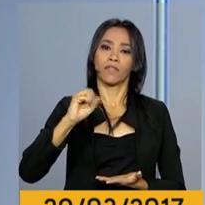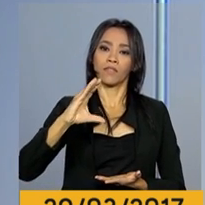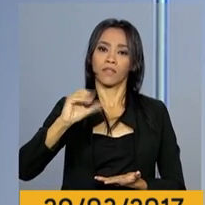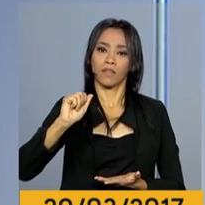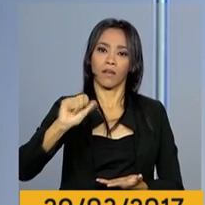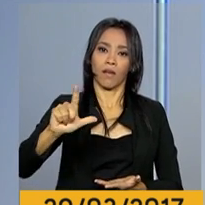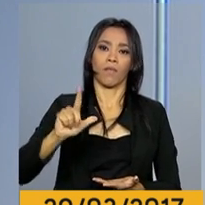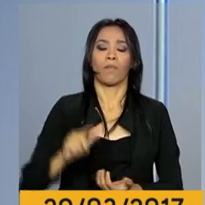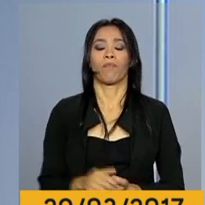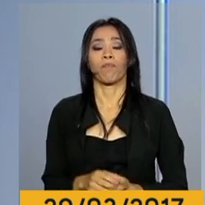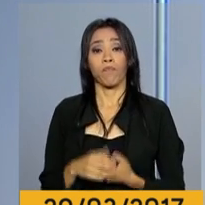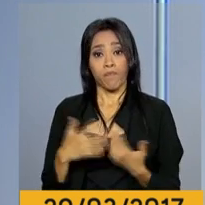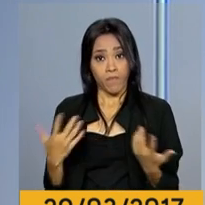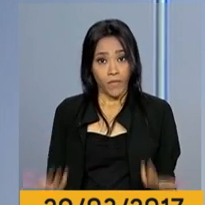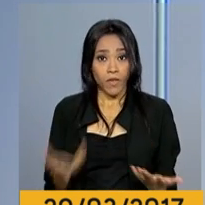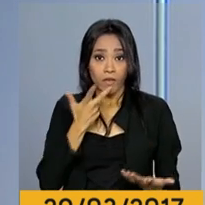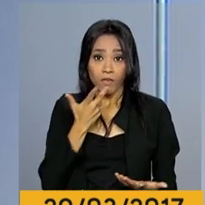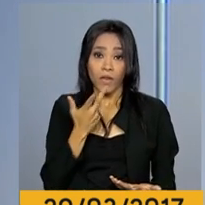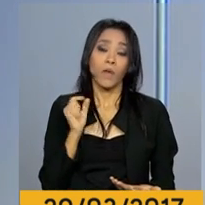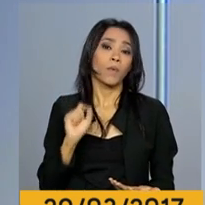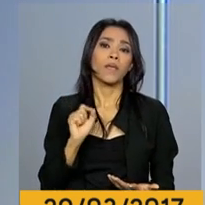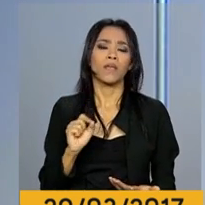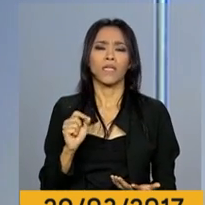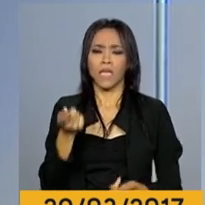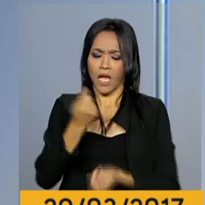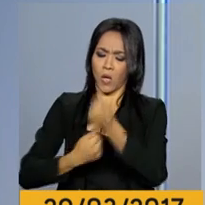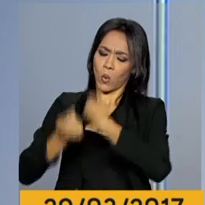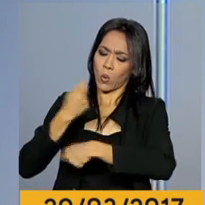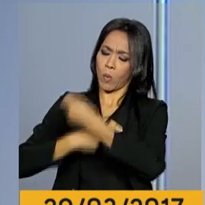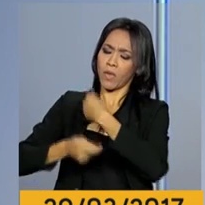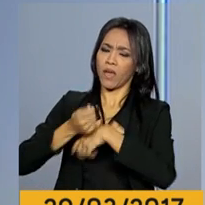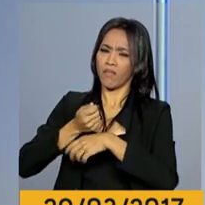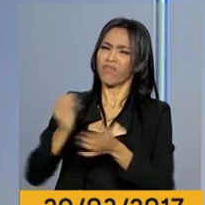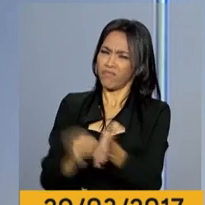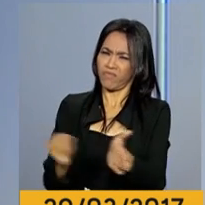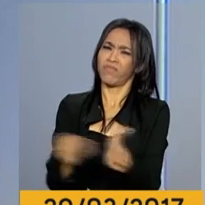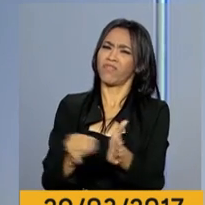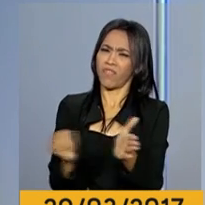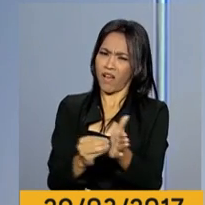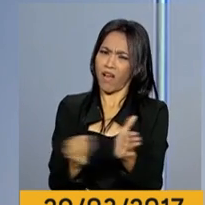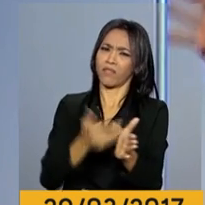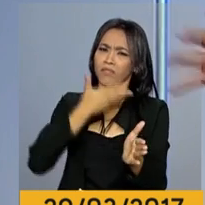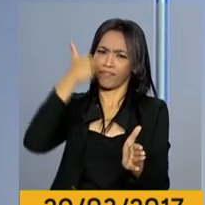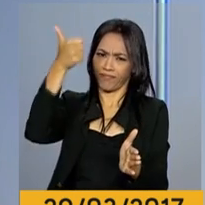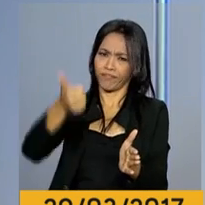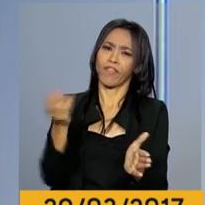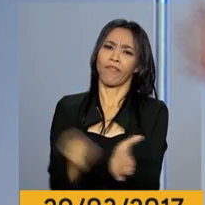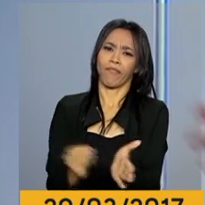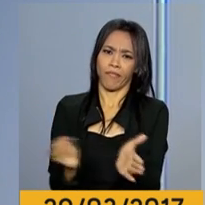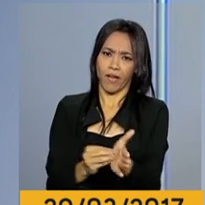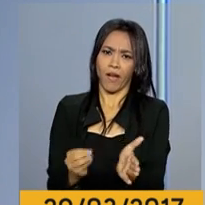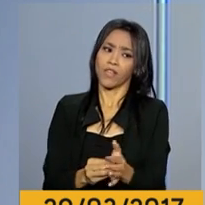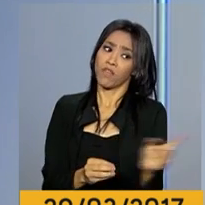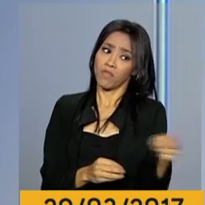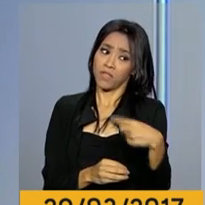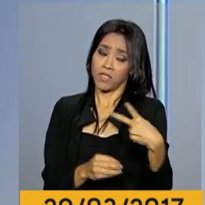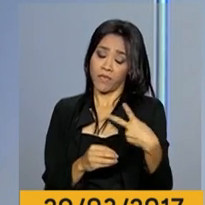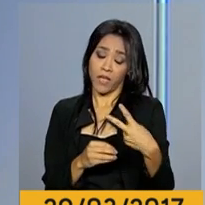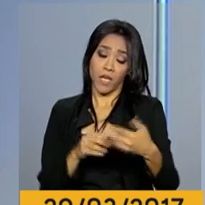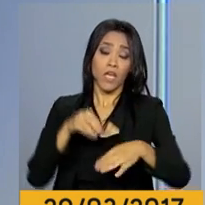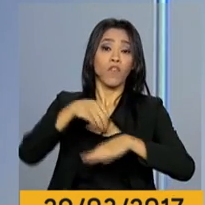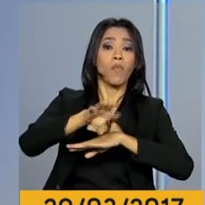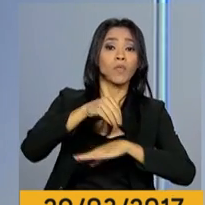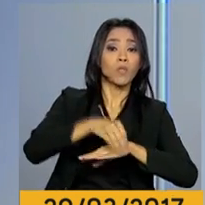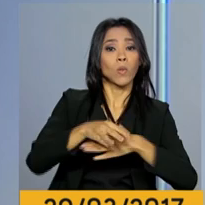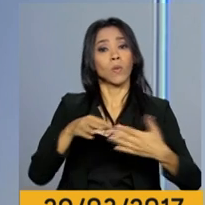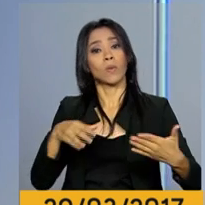que a economia ainda não te colocou por inteiro começou a decolar tanto que vez ou outra surgem notícias de que